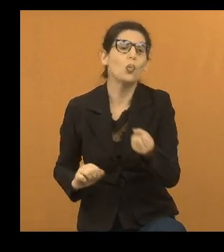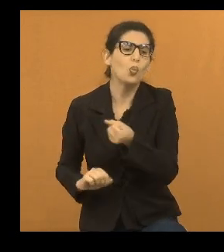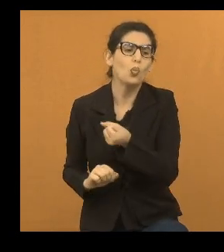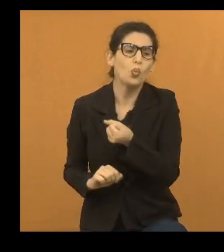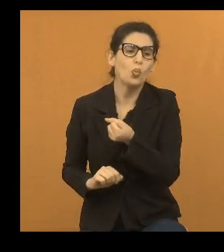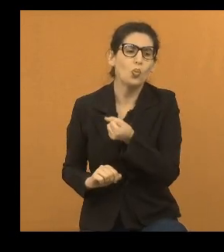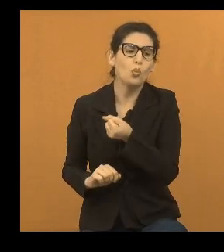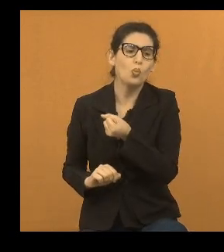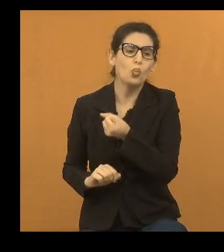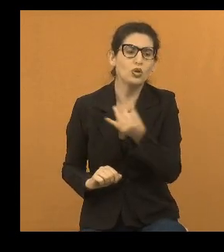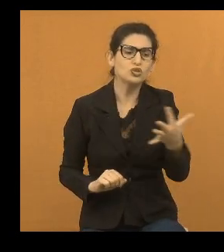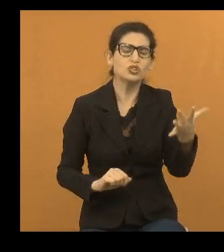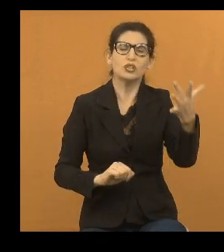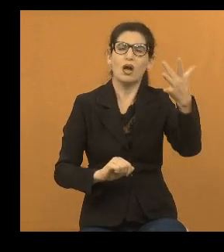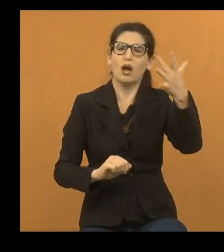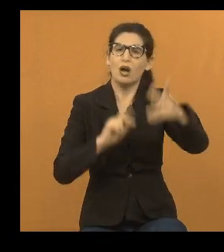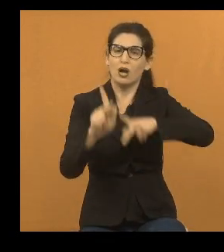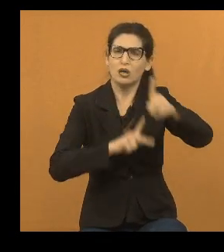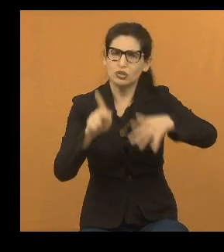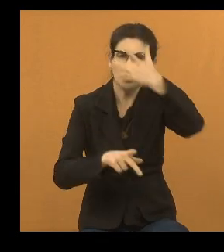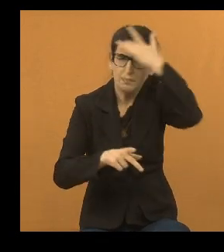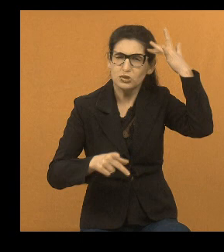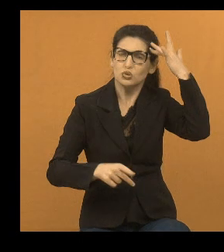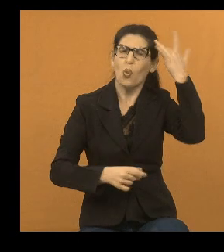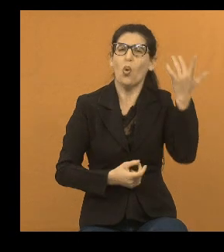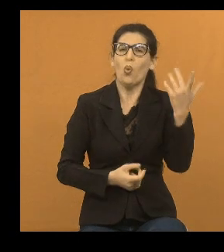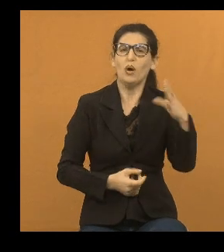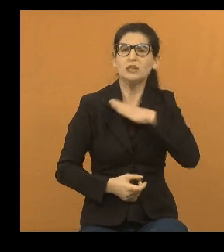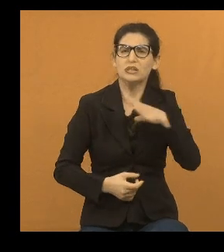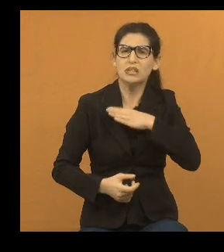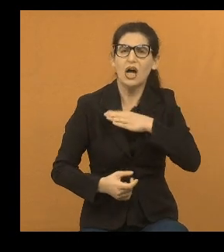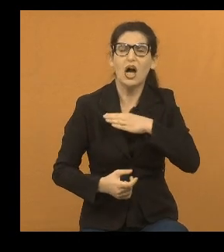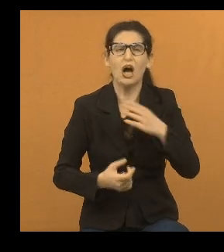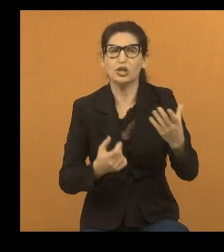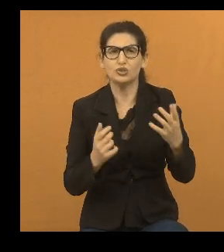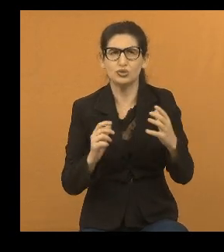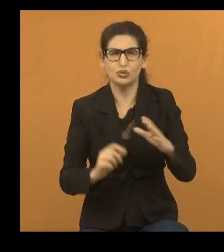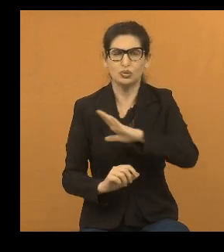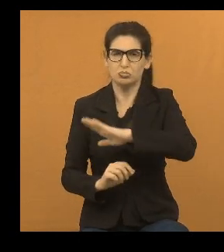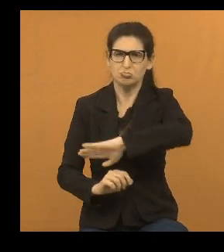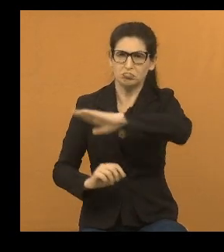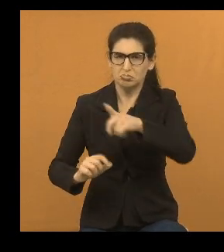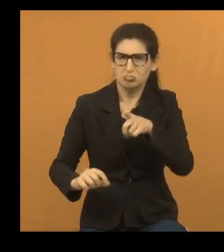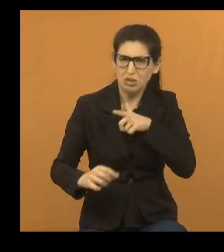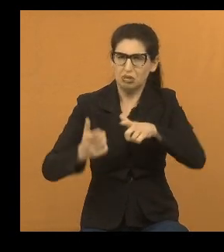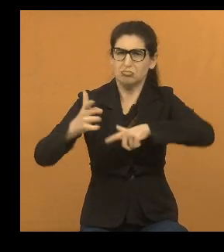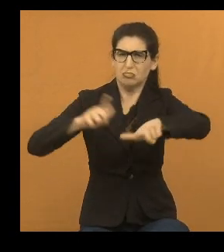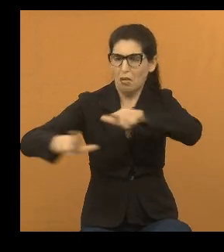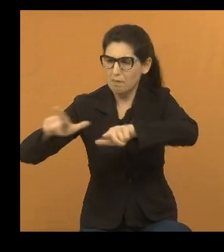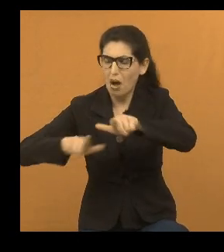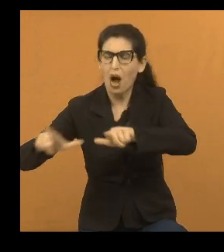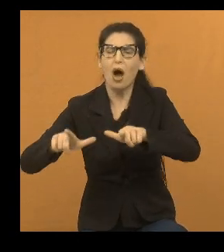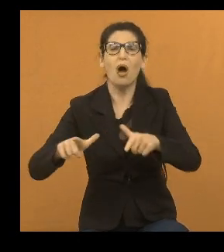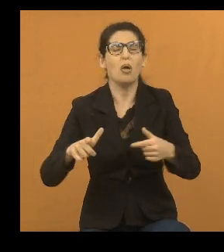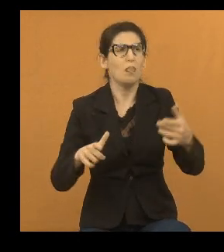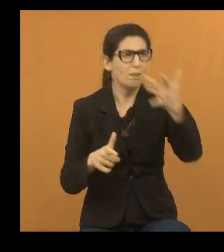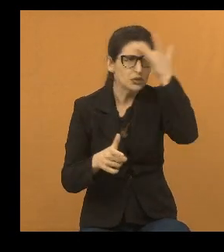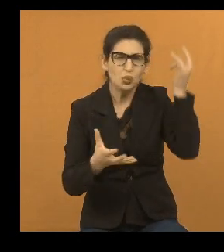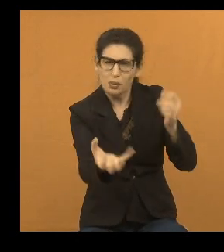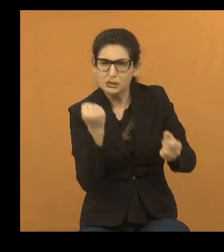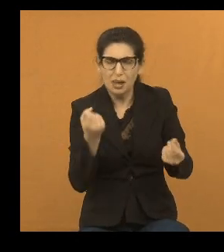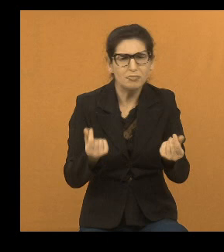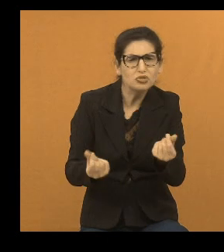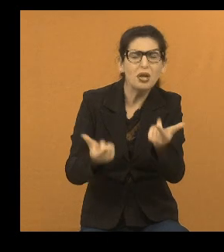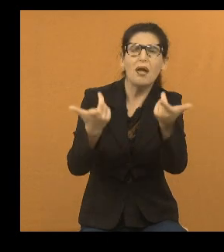do território de Jacareí, população, demografia, perfil de geração de emprego, renda, enfim, dados ambientais para